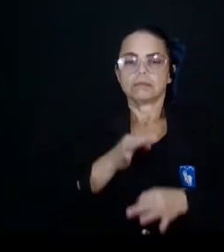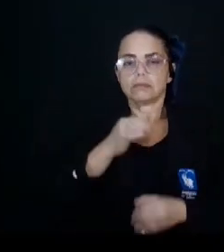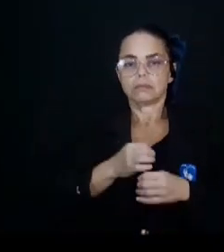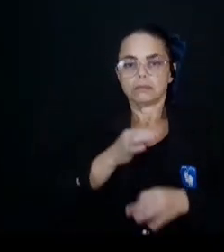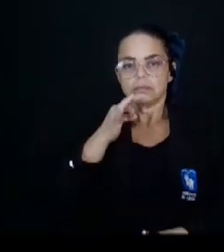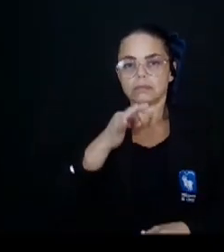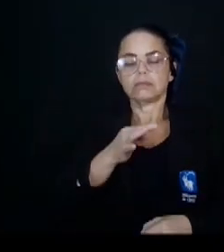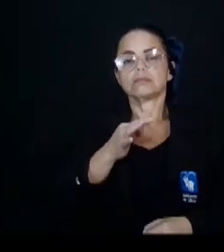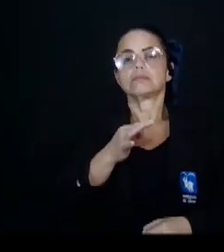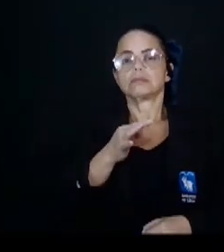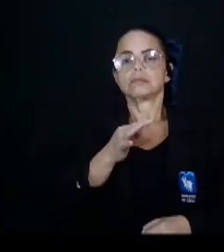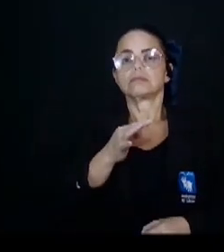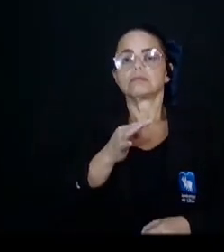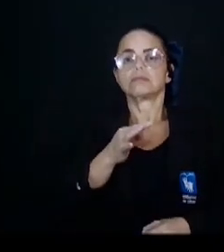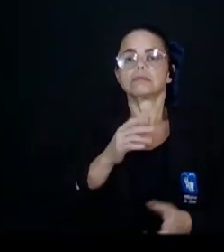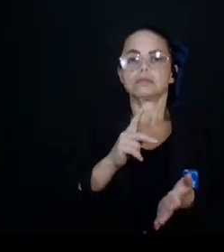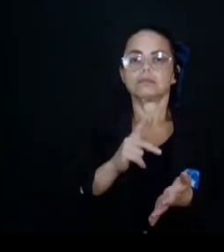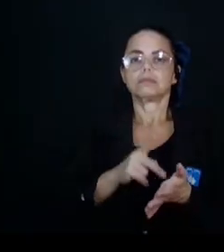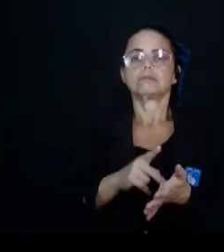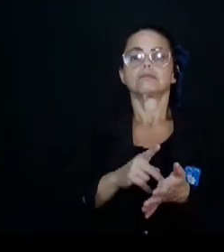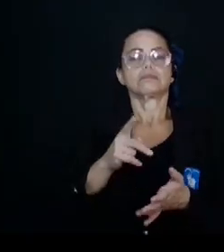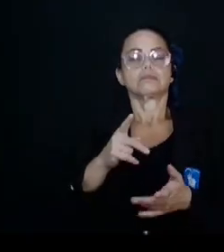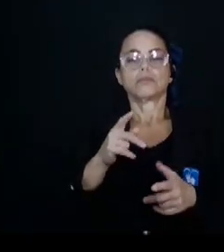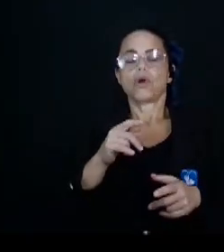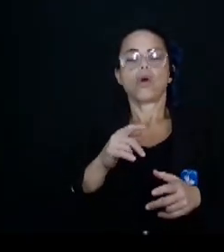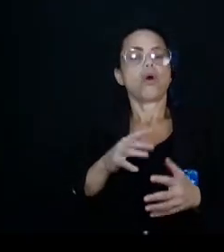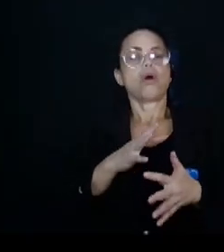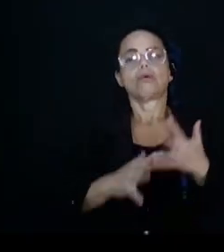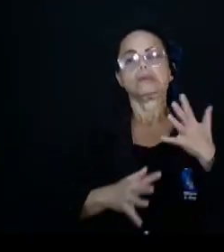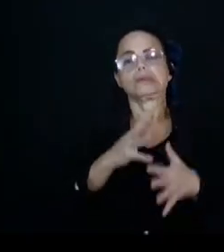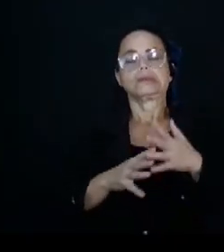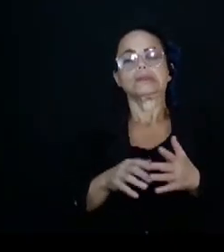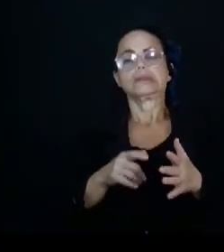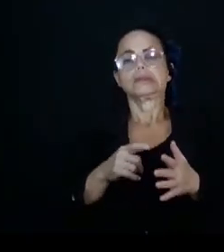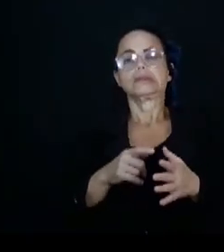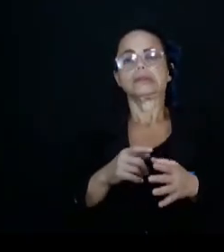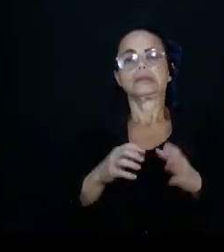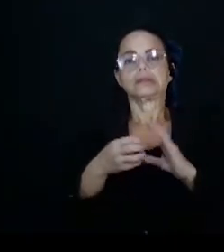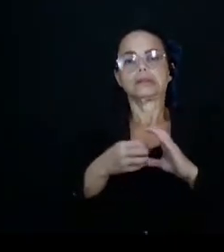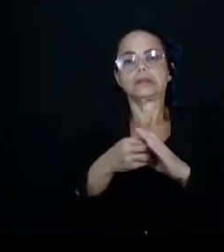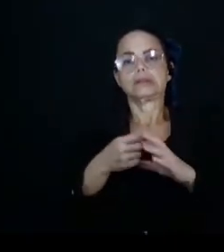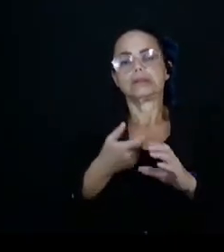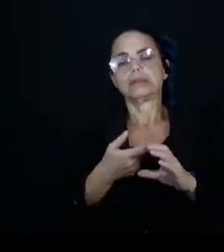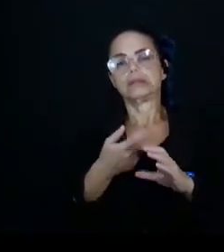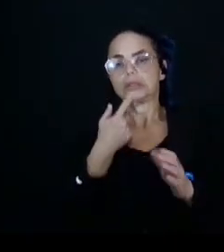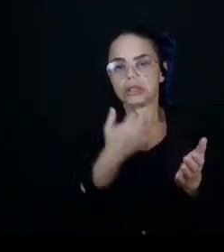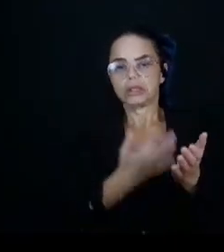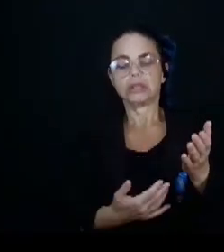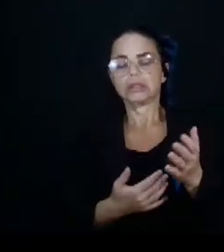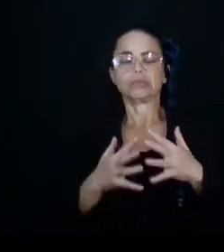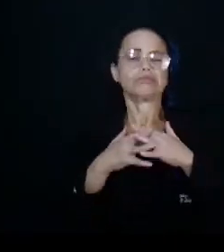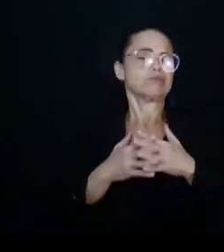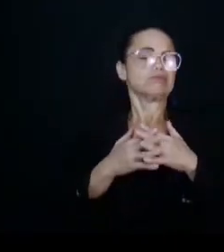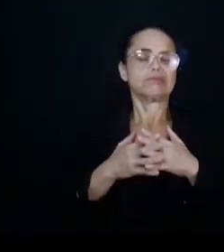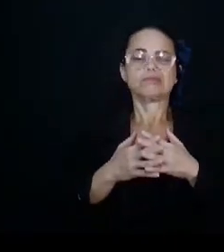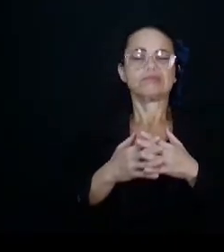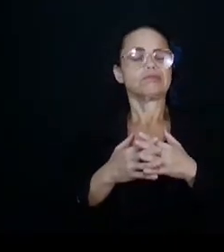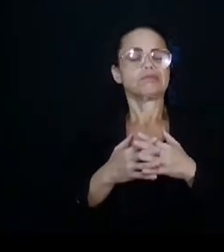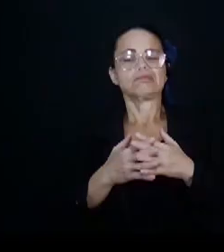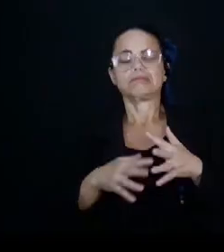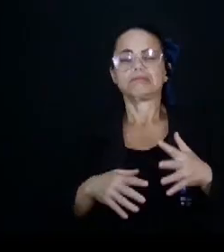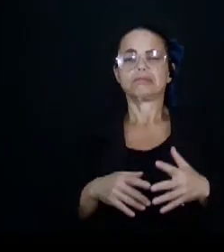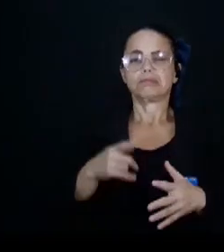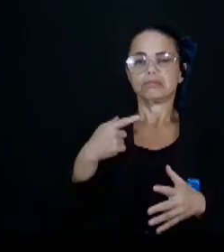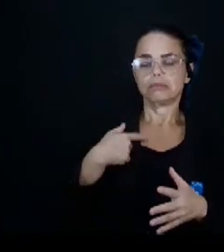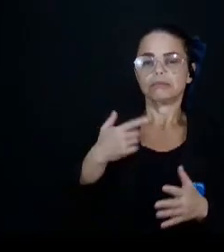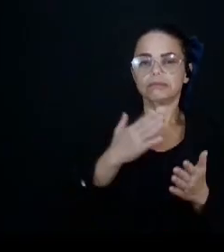de forma anormal as células do sangue ou de forma ineficaz. Então, a gente pode ter desde o paciente